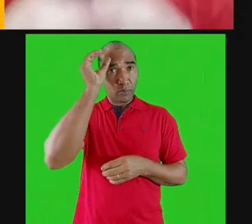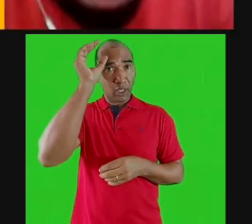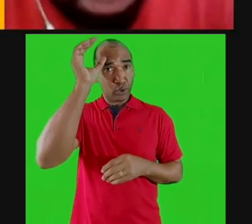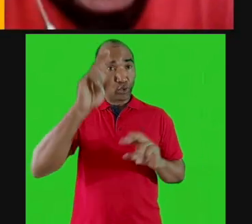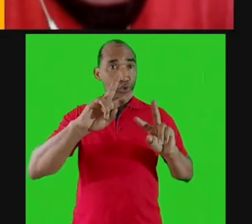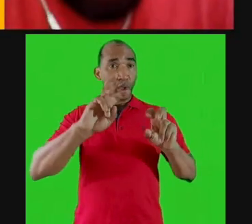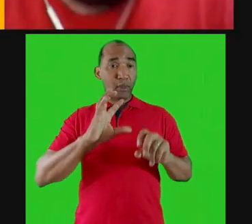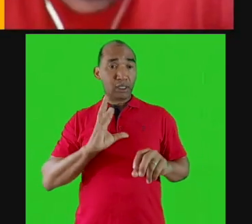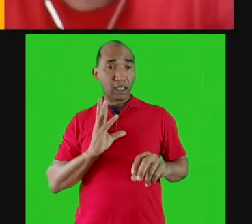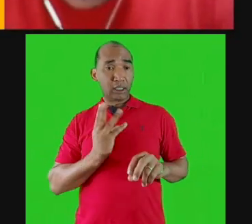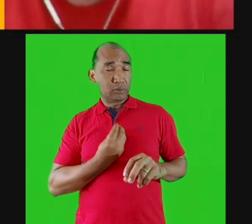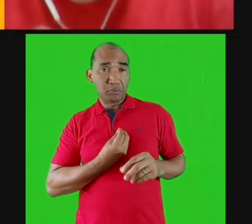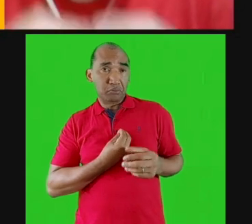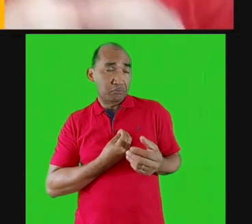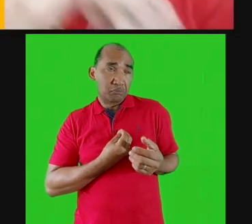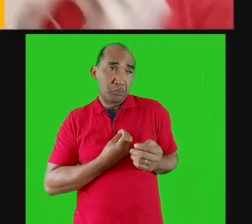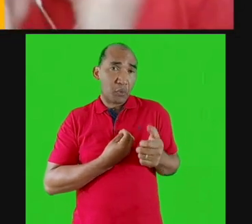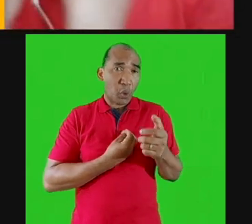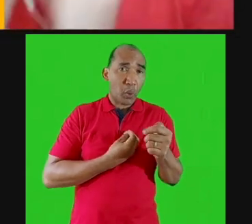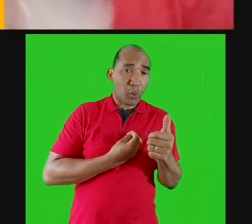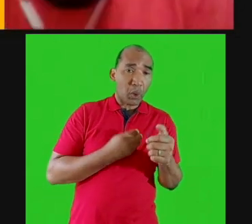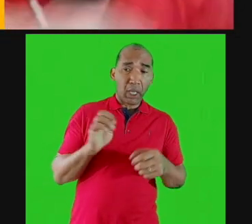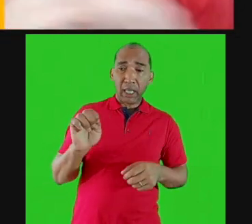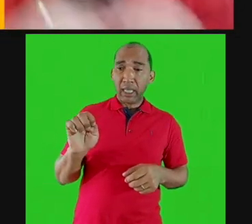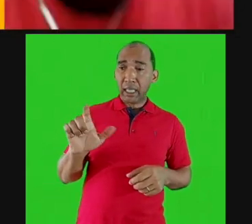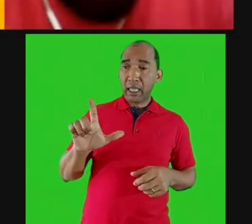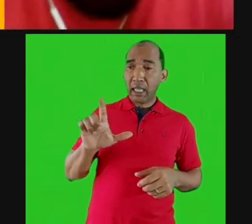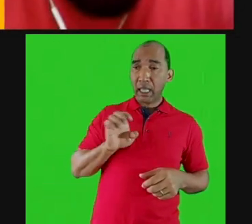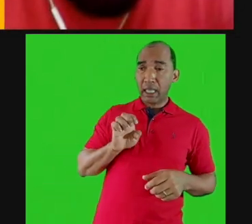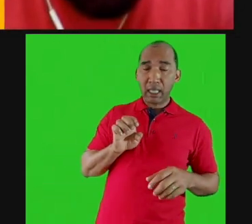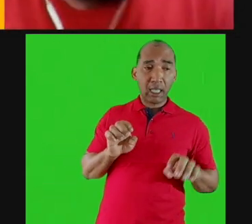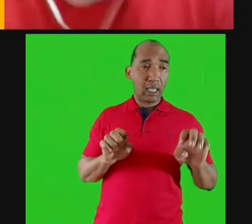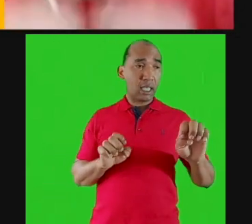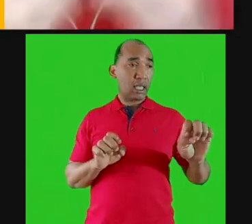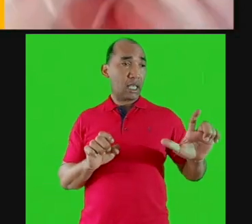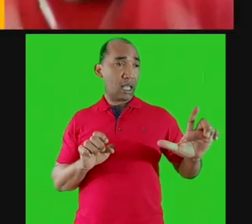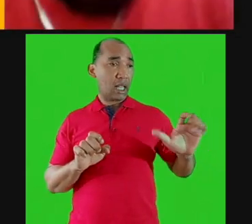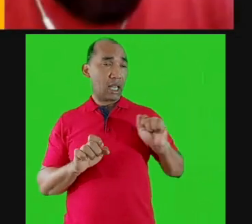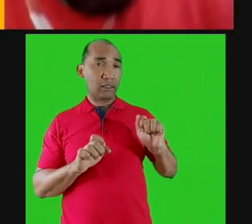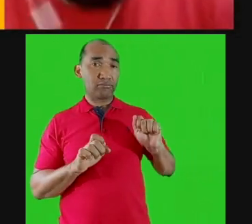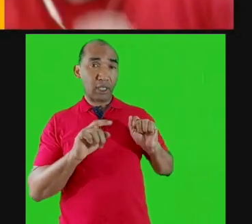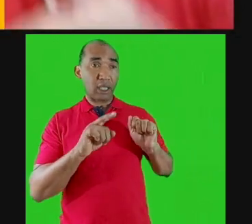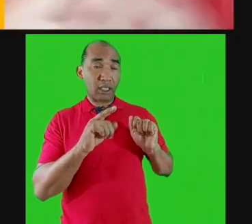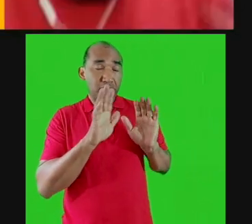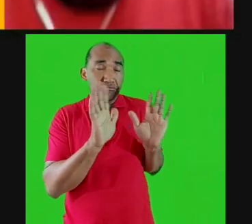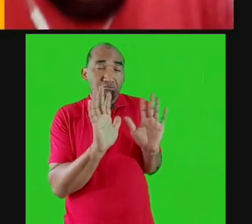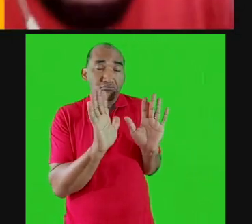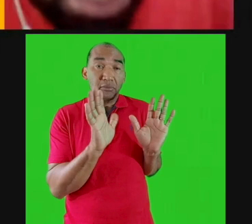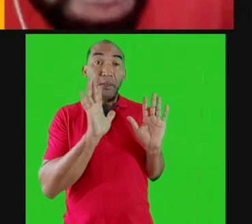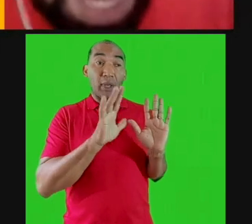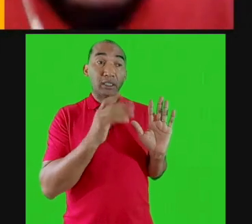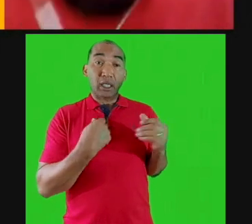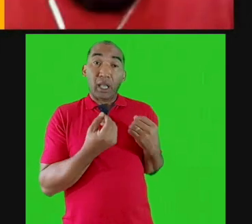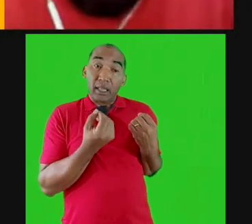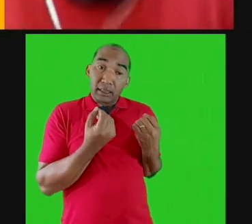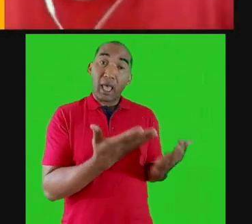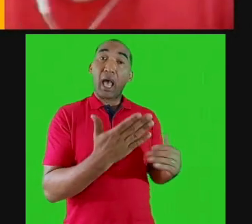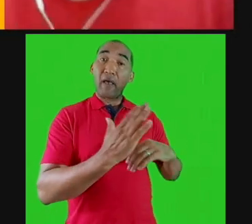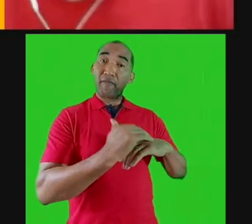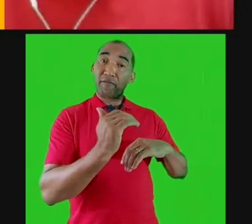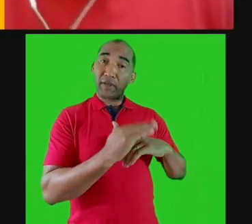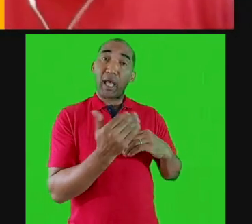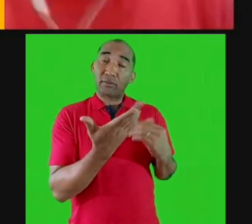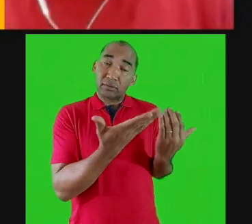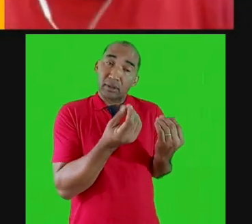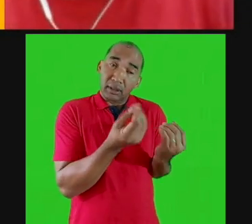era transexualidade, sobre se era o pronome ele ou ela, como ele chamava Amanda, mas que ele dava afeto, e que o afeto que ele dava àquela pessoa era maior do que a qualquer